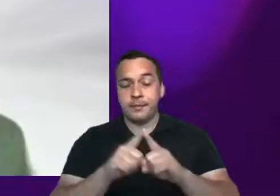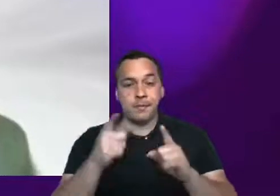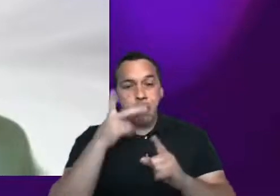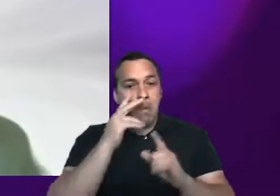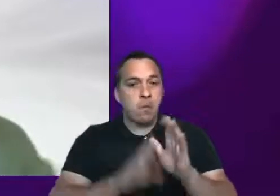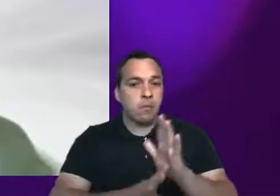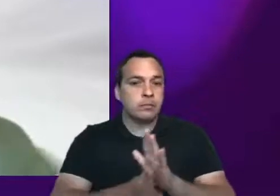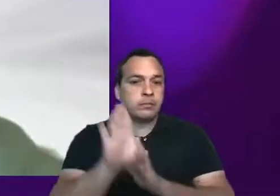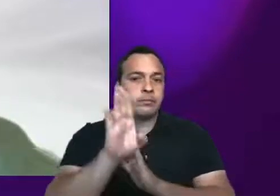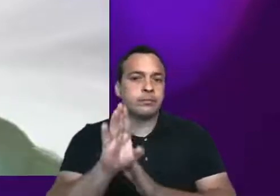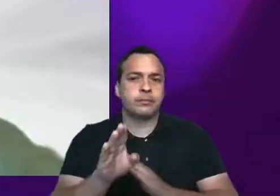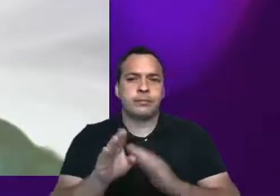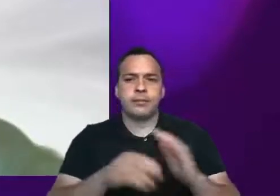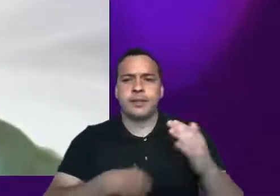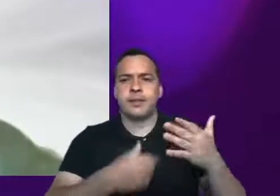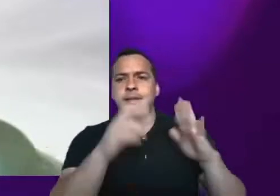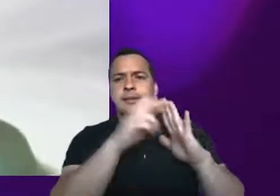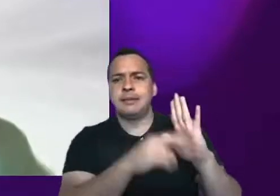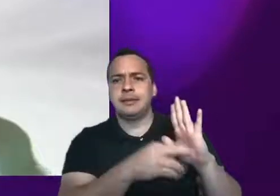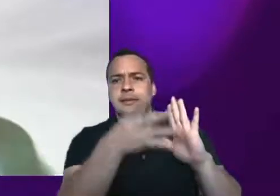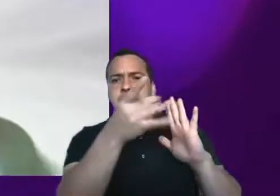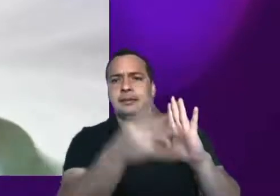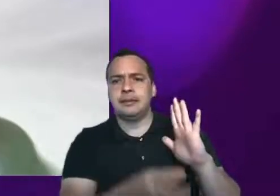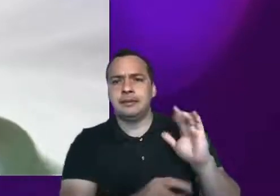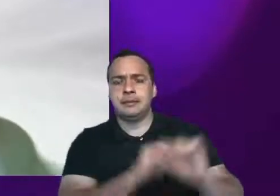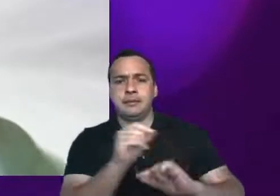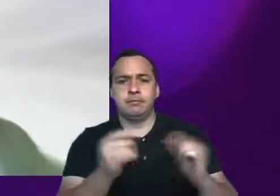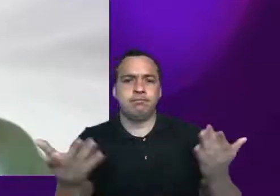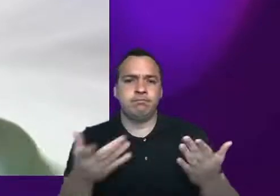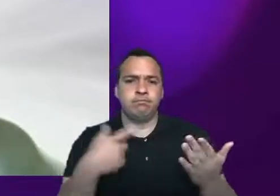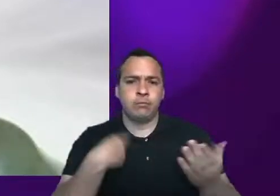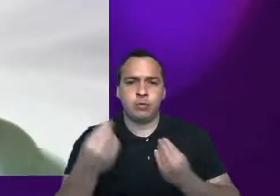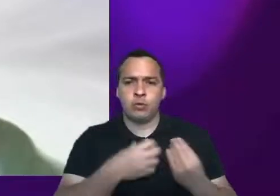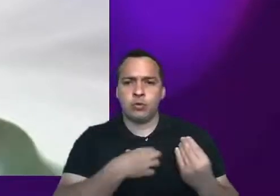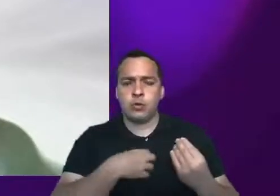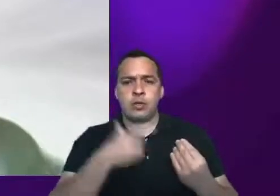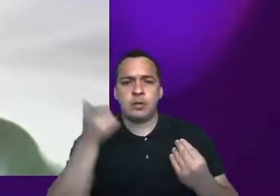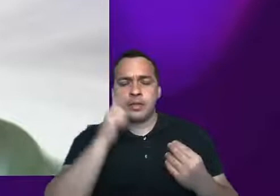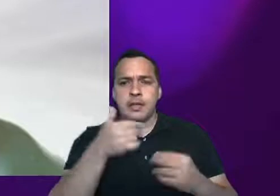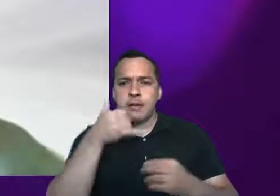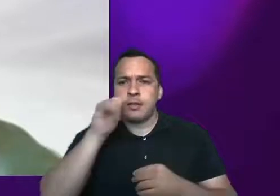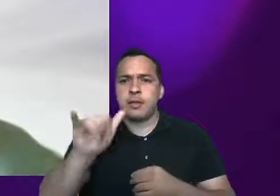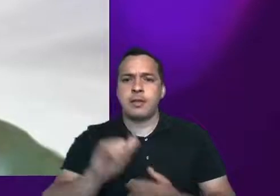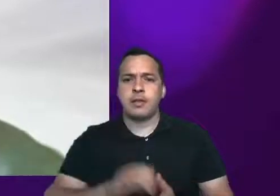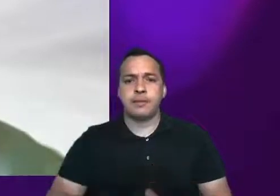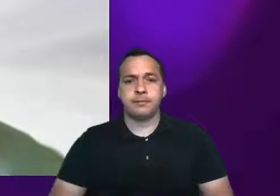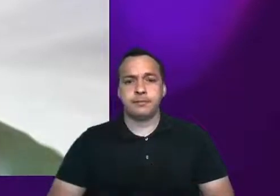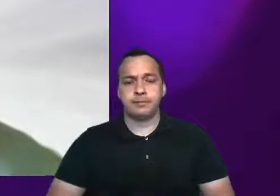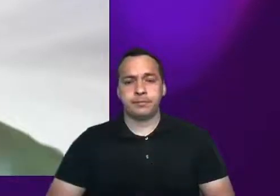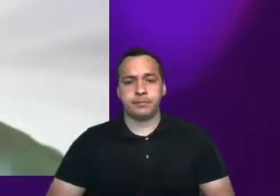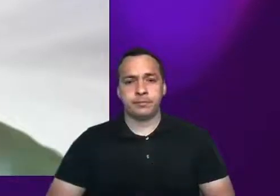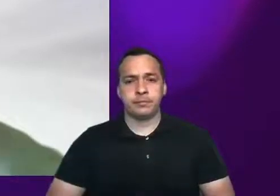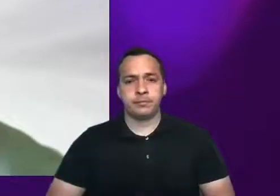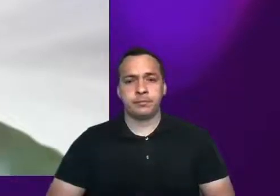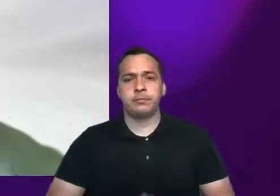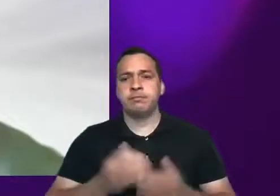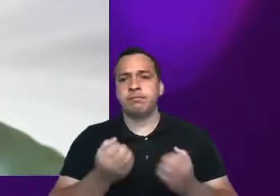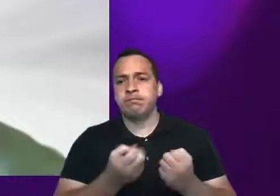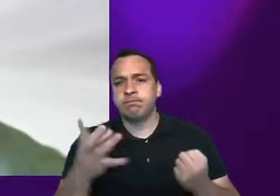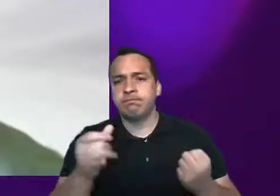critério. Então, é essa maneira como a gente tem feito para exatamente prevenir que existem tumores que são mais